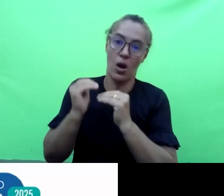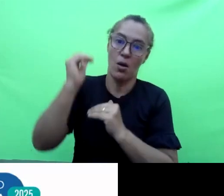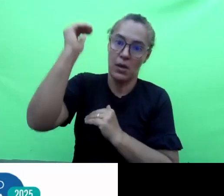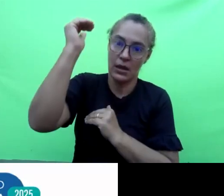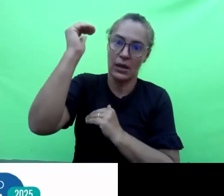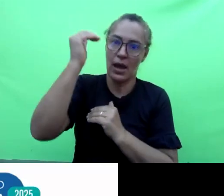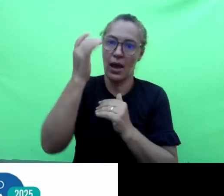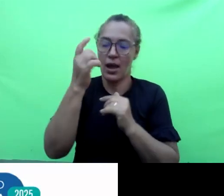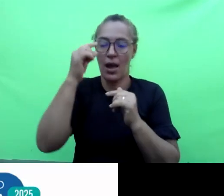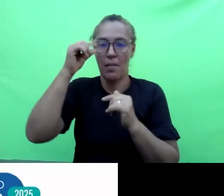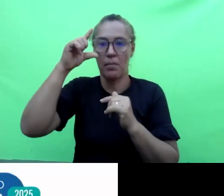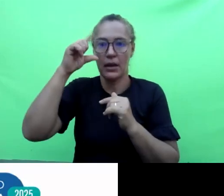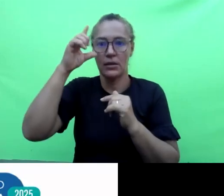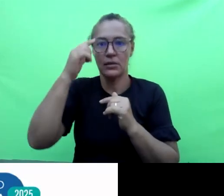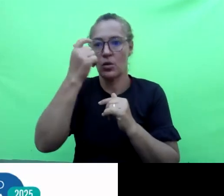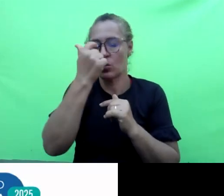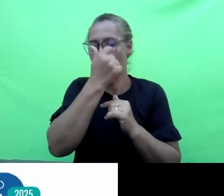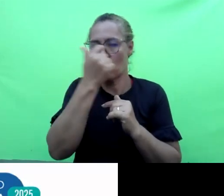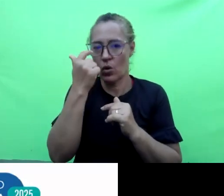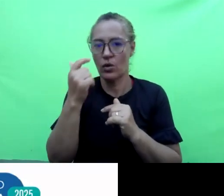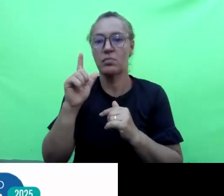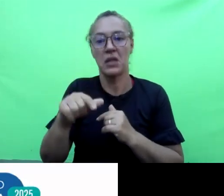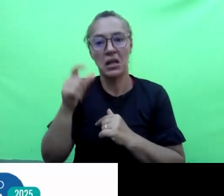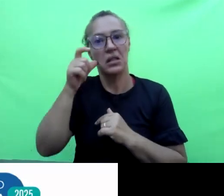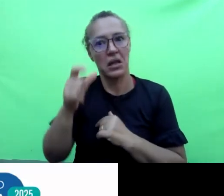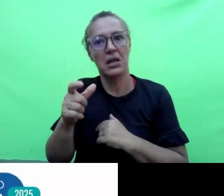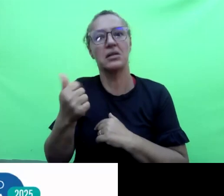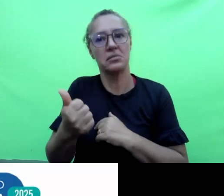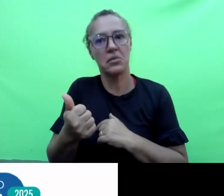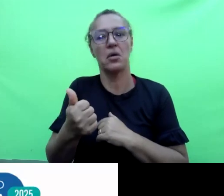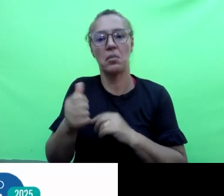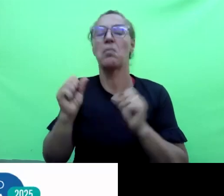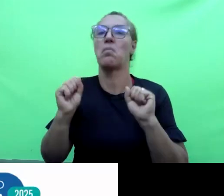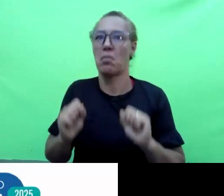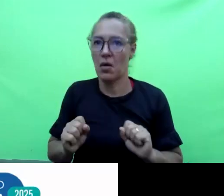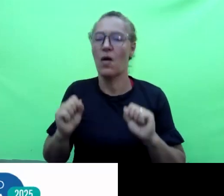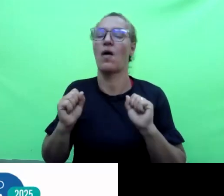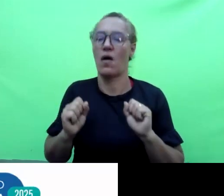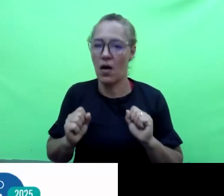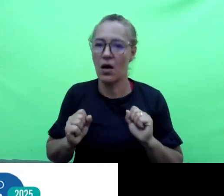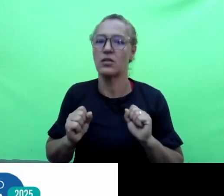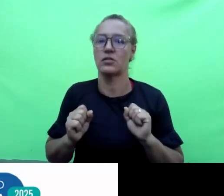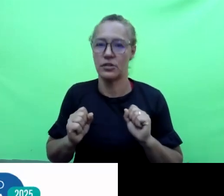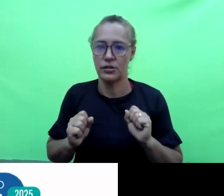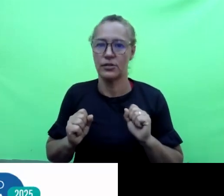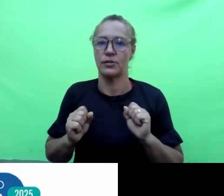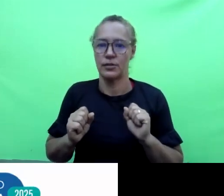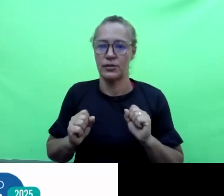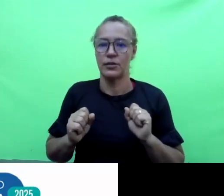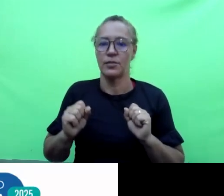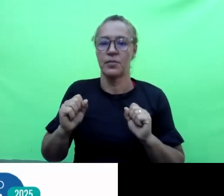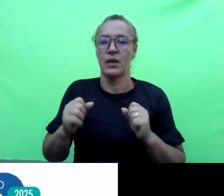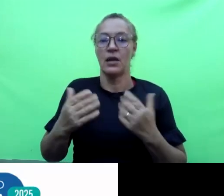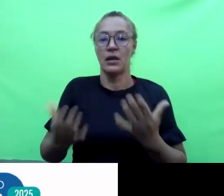intraocular? Isso é um ponto bem interessante, né? E pode, né? E a gente até